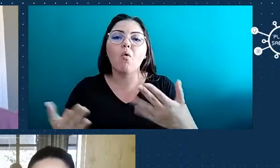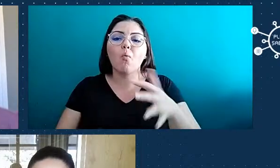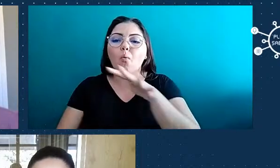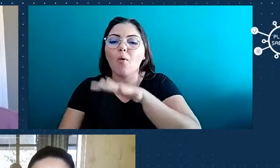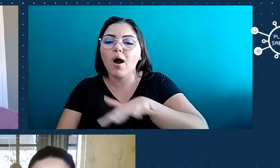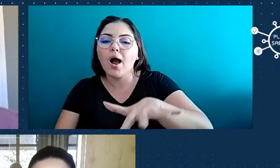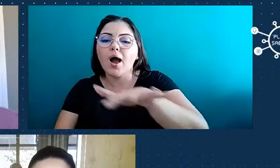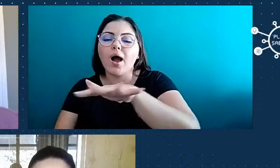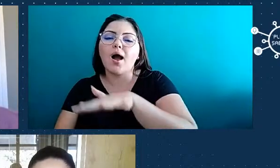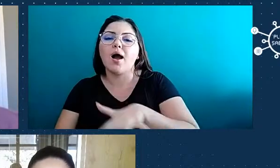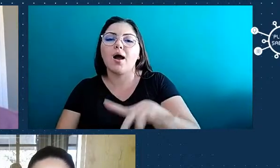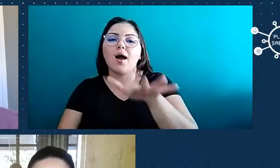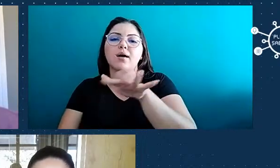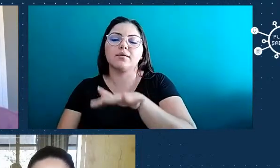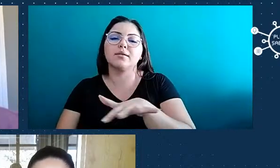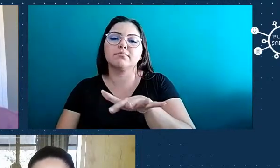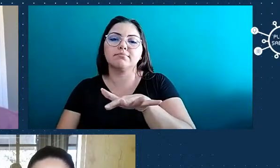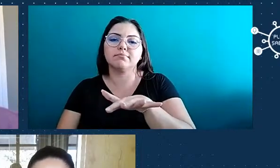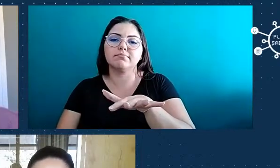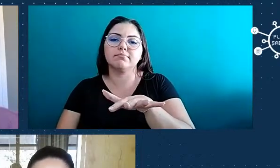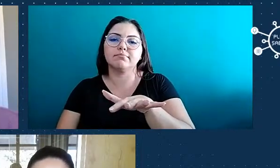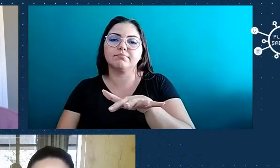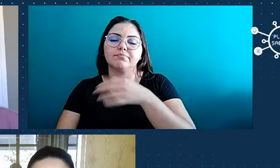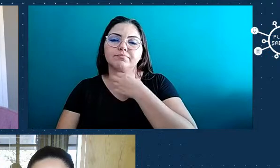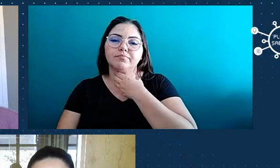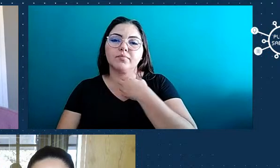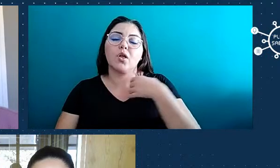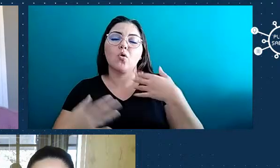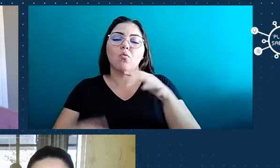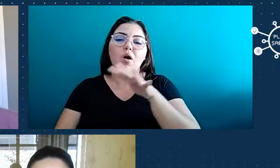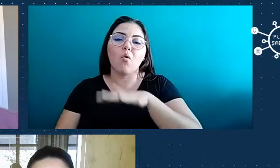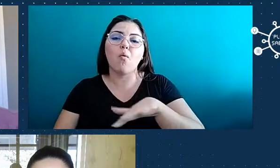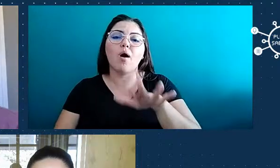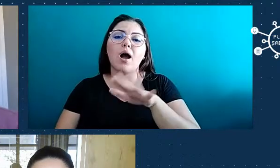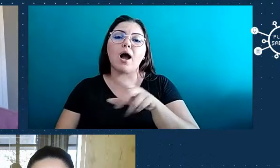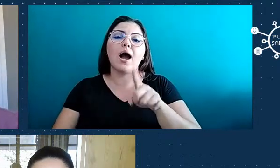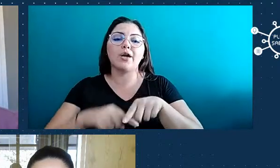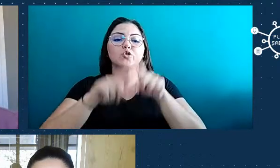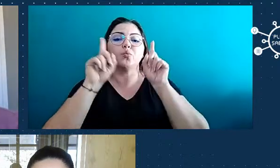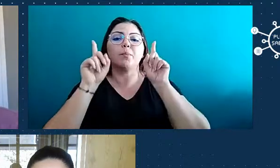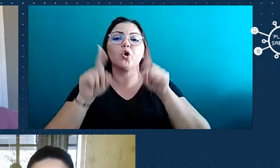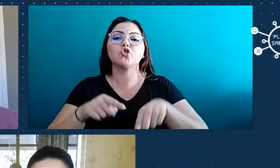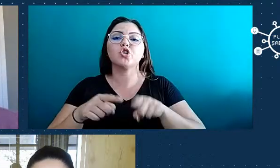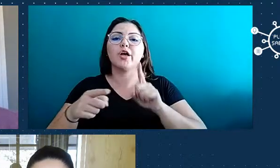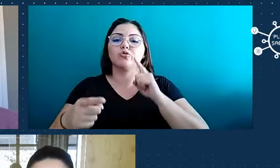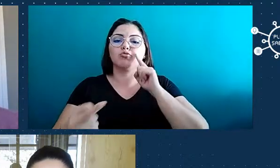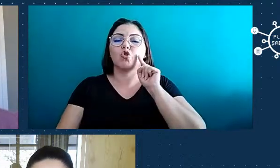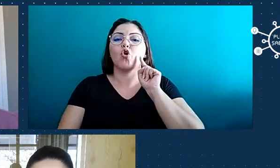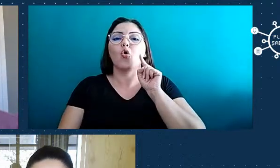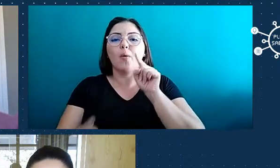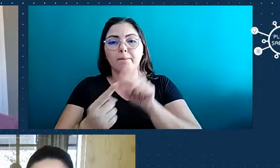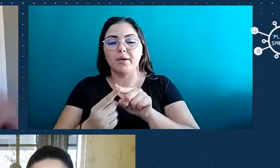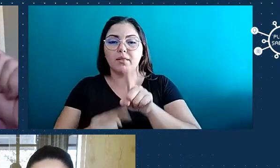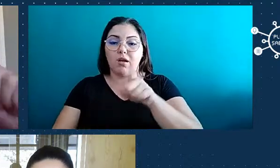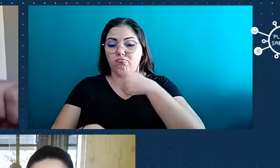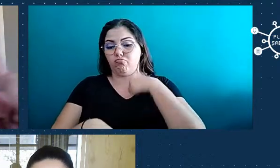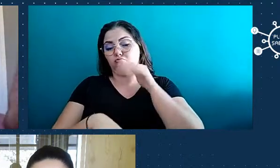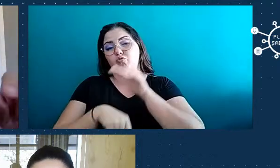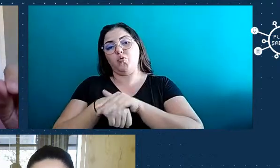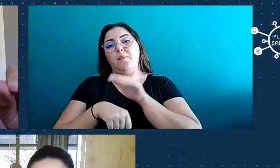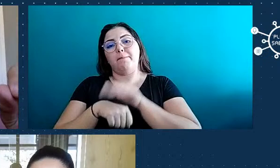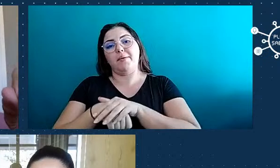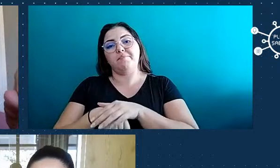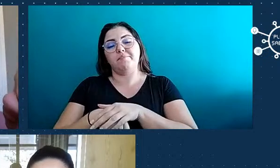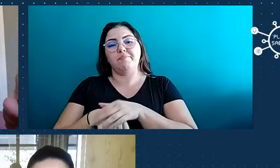na linha. Qual é a linha a qual o seu projeto você acha que se vincula? É você que vai sinalizar. Porque a linha